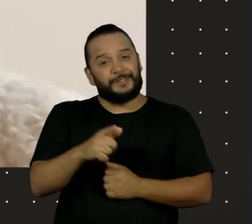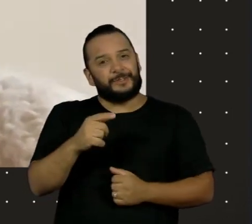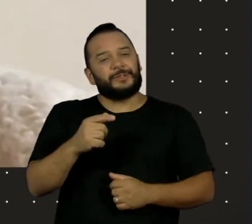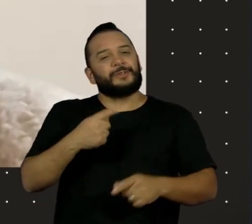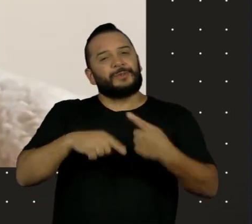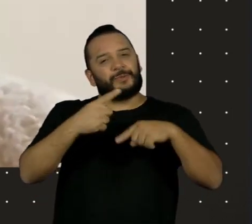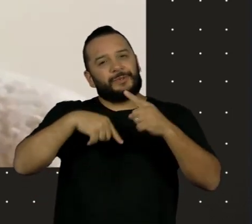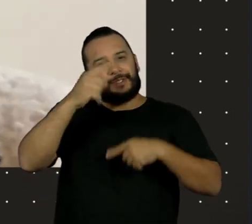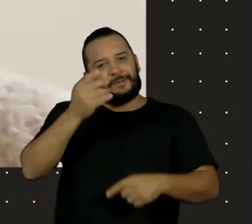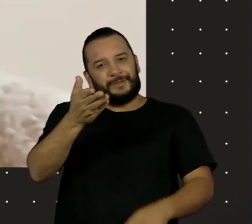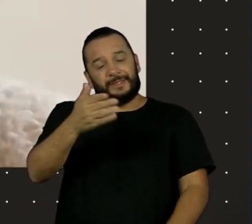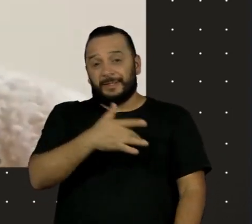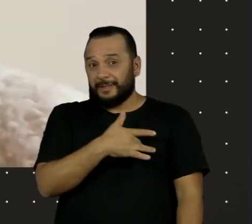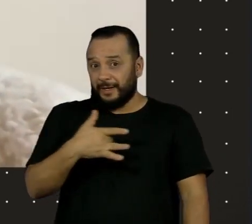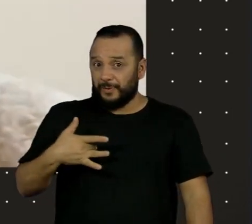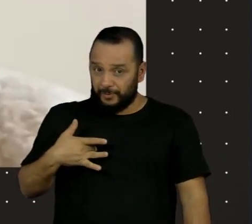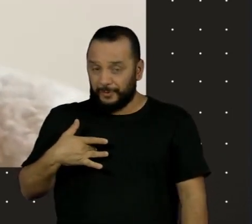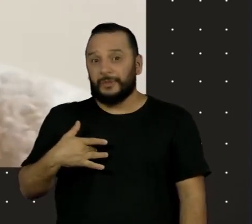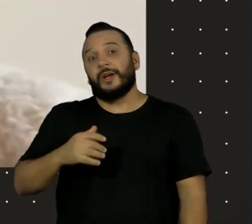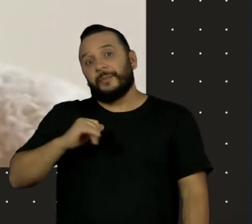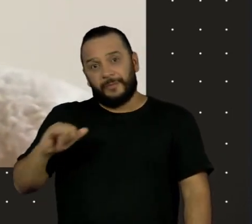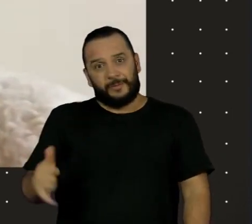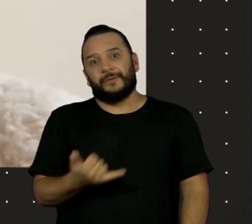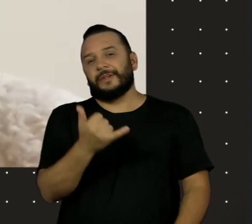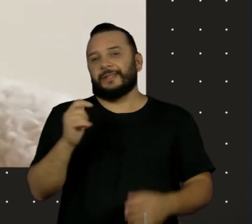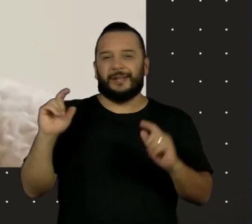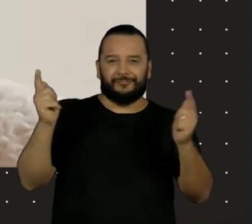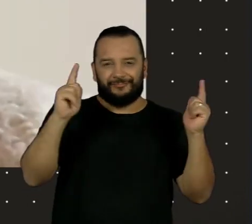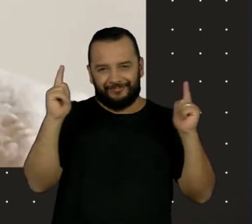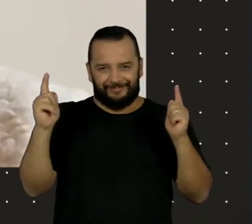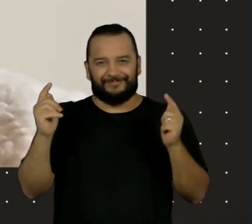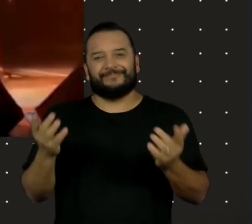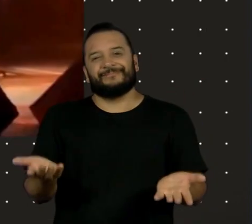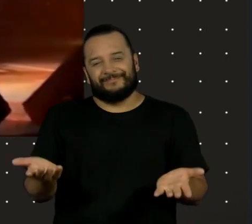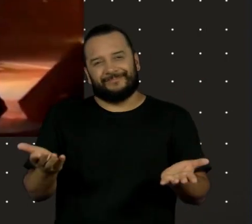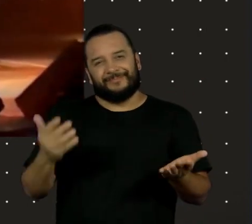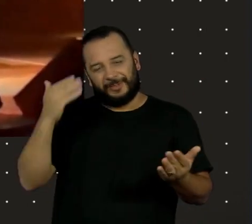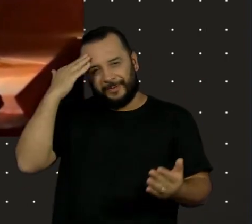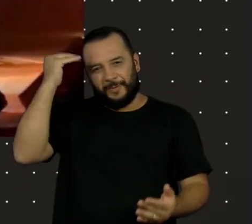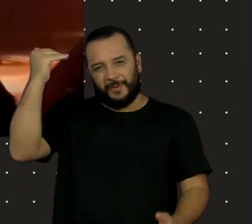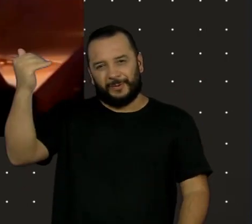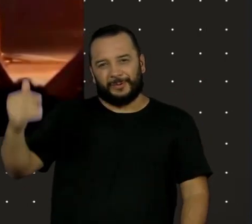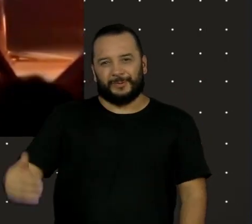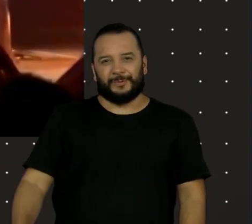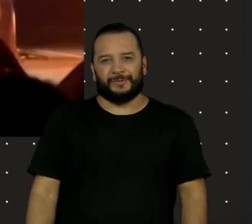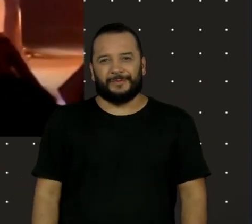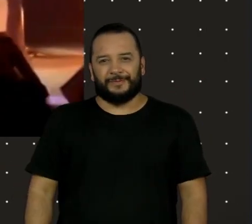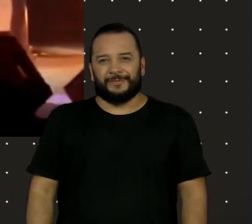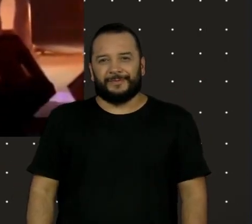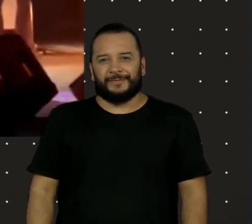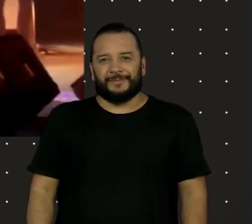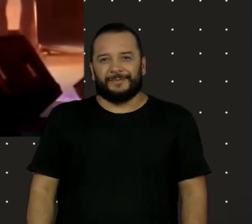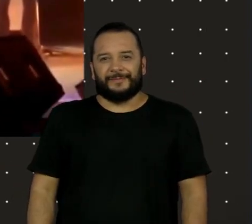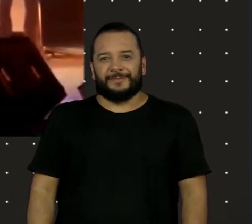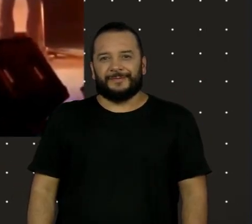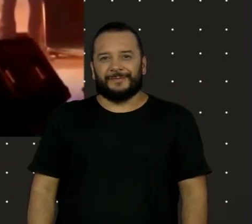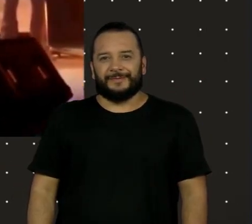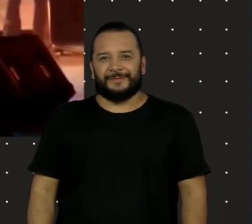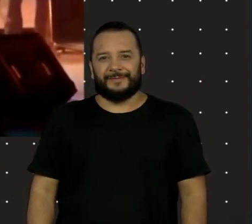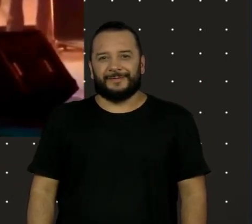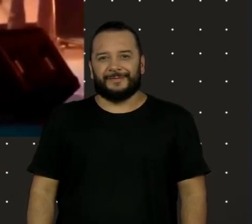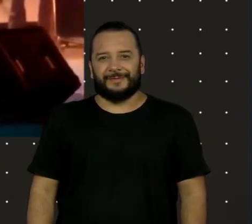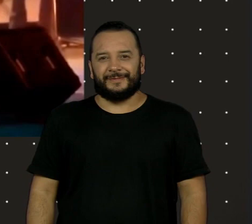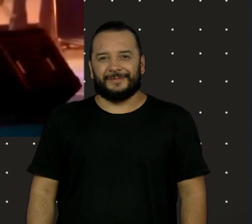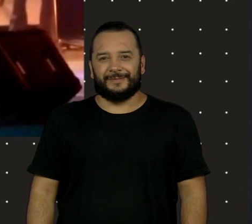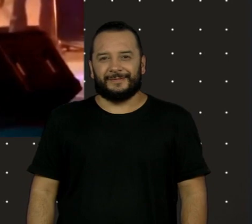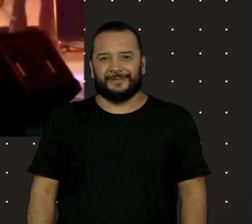sucesso. Saúde para poder curtir o sucesso. É isso aí. Segura nega, segura